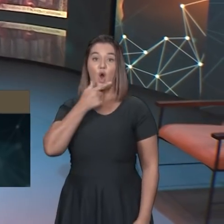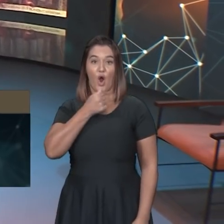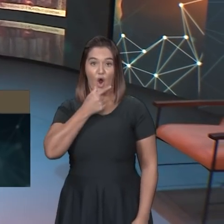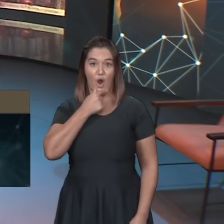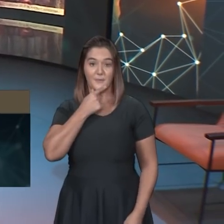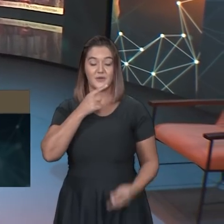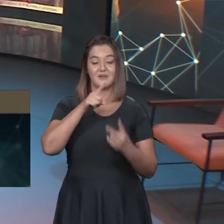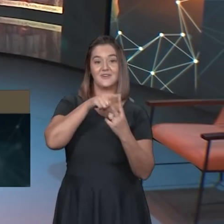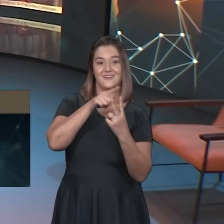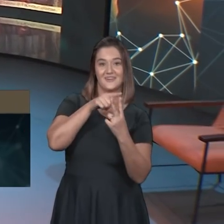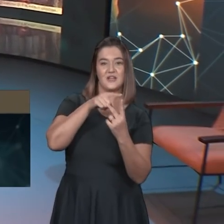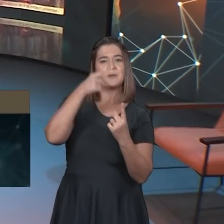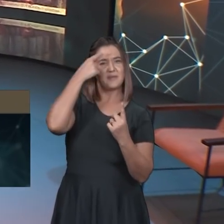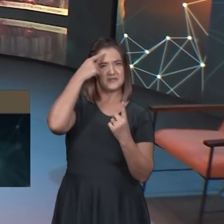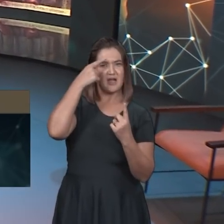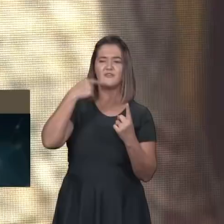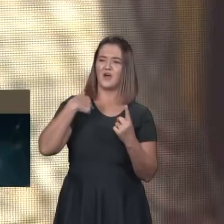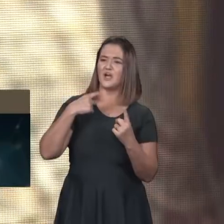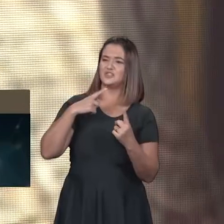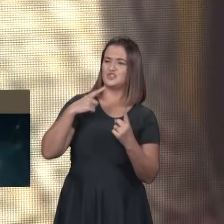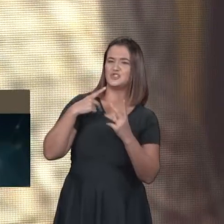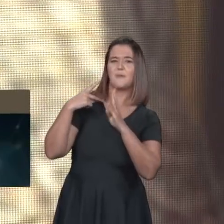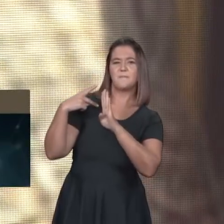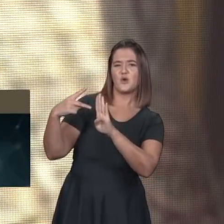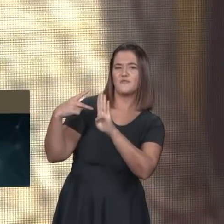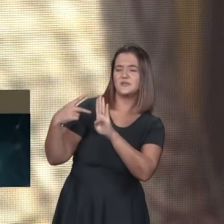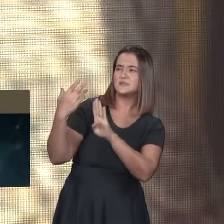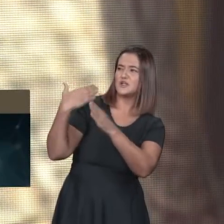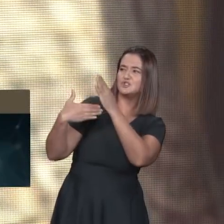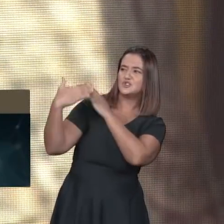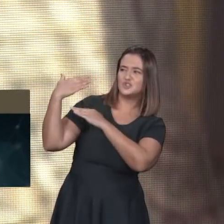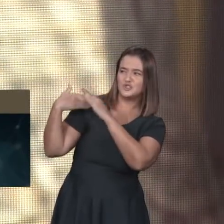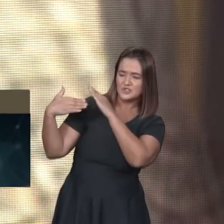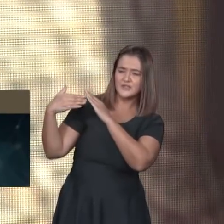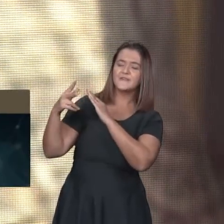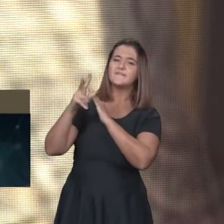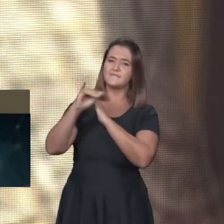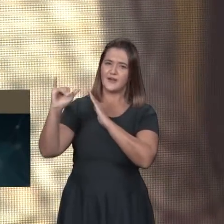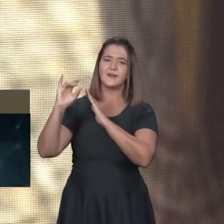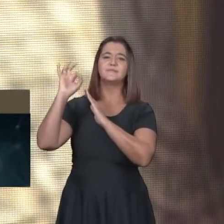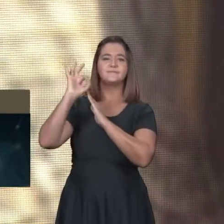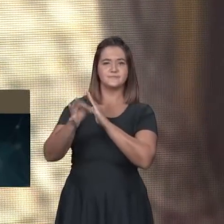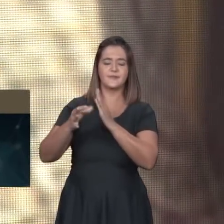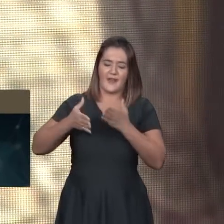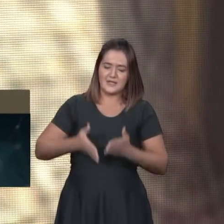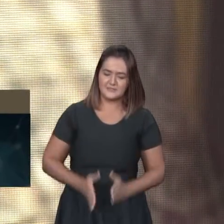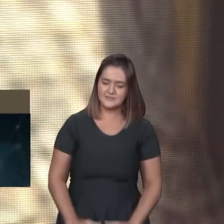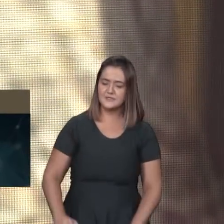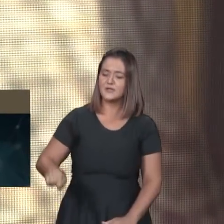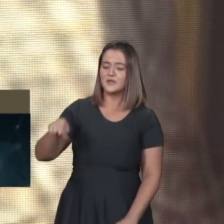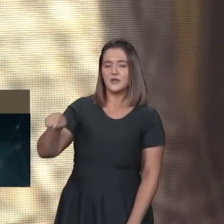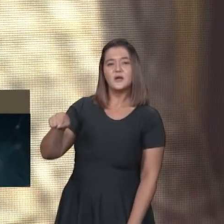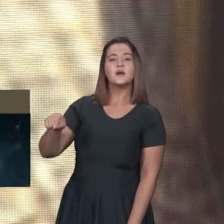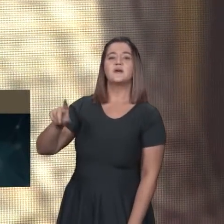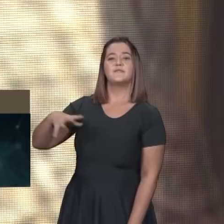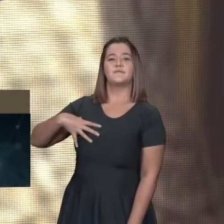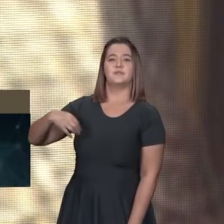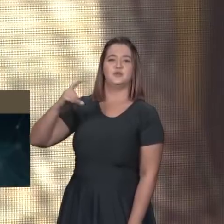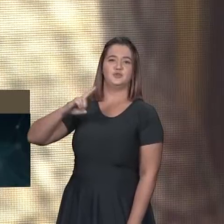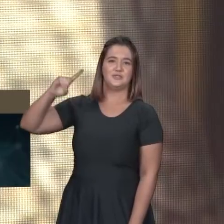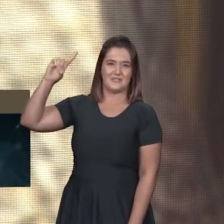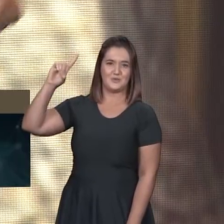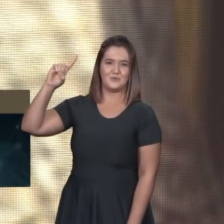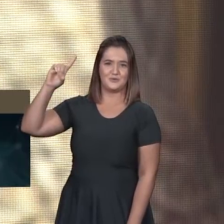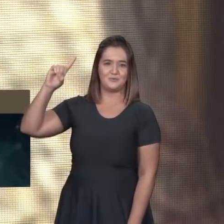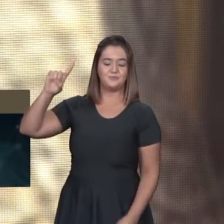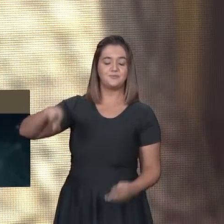faz menção a profecias antigas que apontavam para a vinda de um Messias Salvador, embora a palavra Messias não apareça no texto.